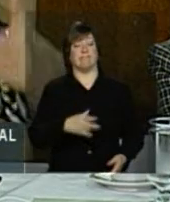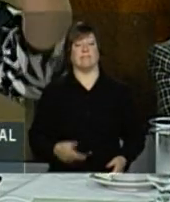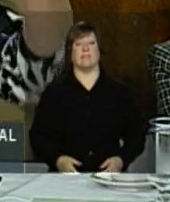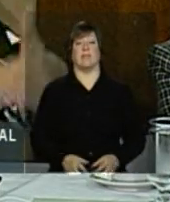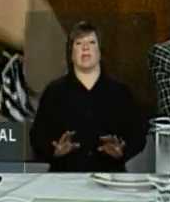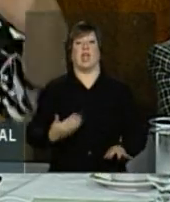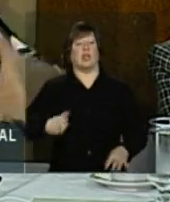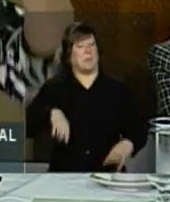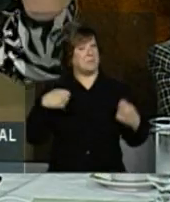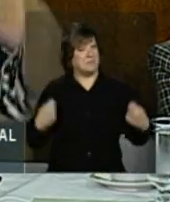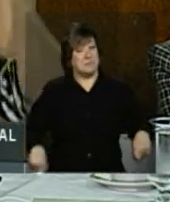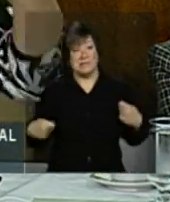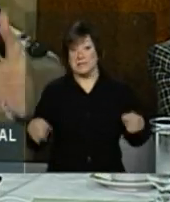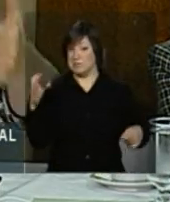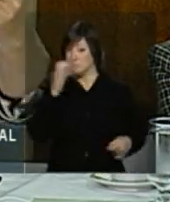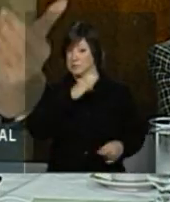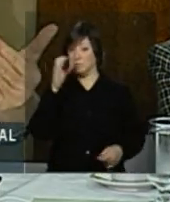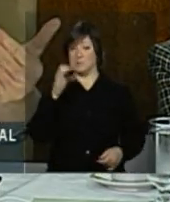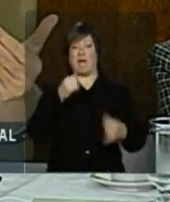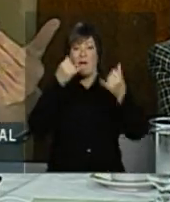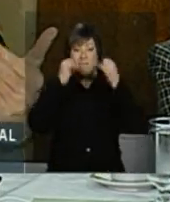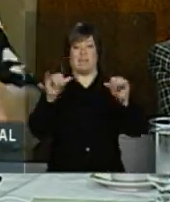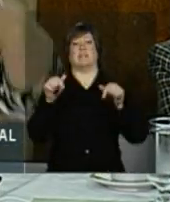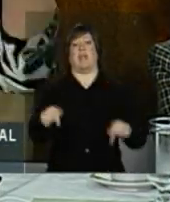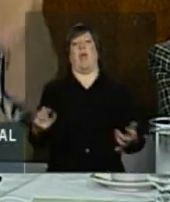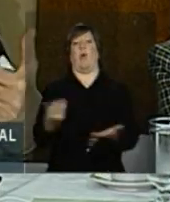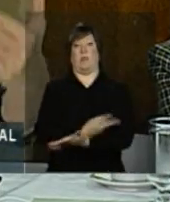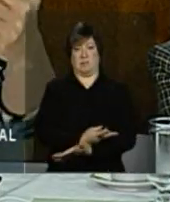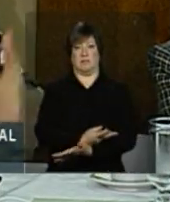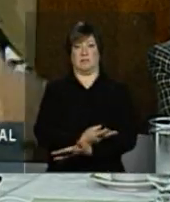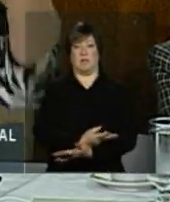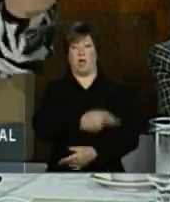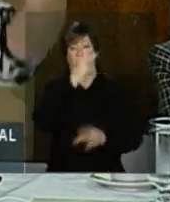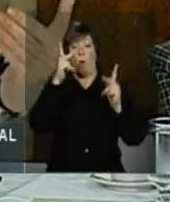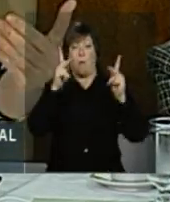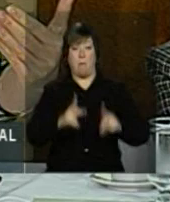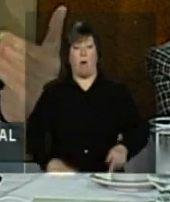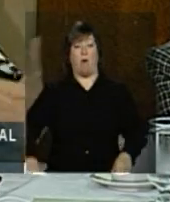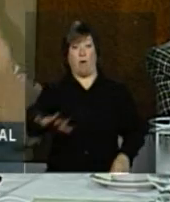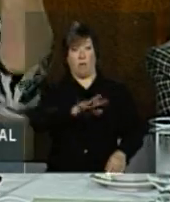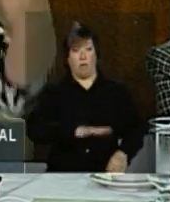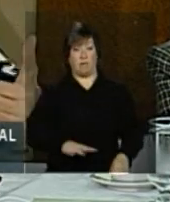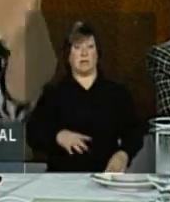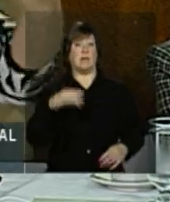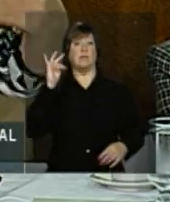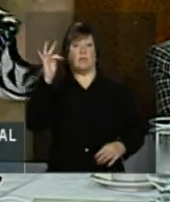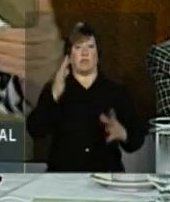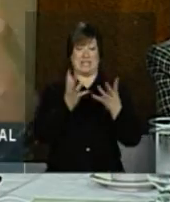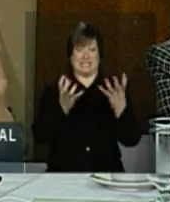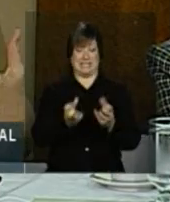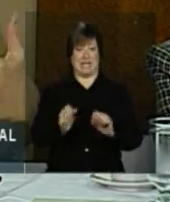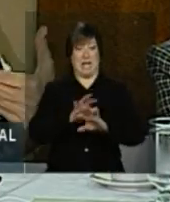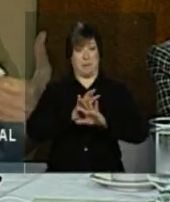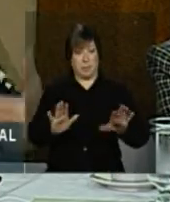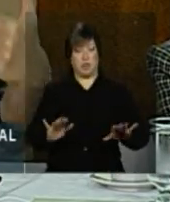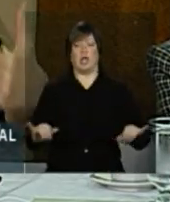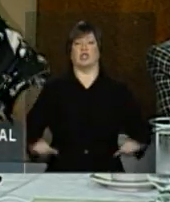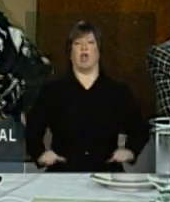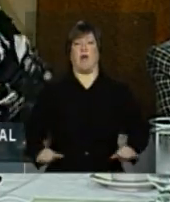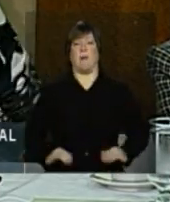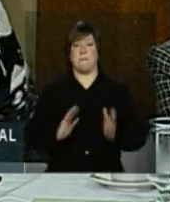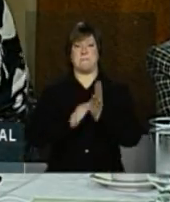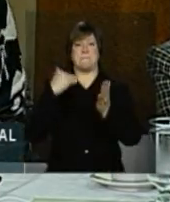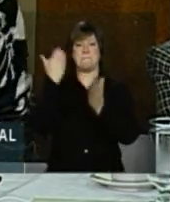nós temos que tomar medida sim para evitar que isso aconteça e que a população passada seca não fique mais pobre do que ela